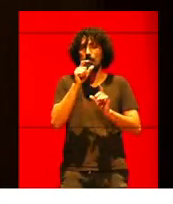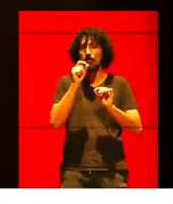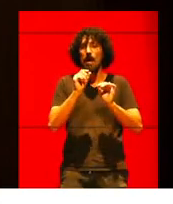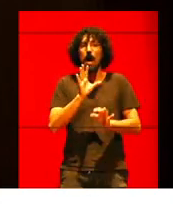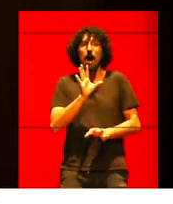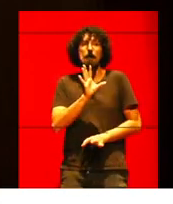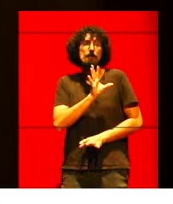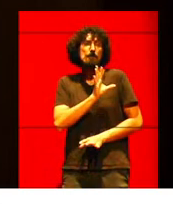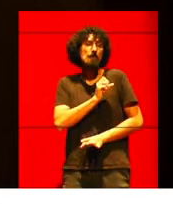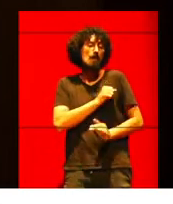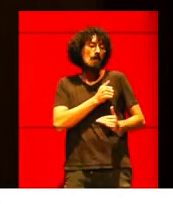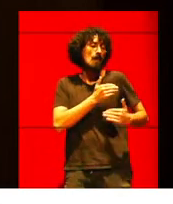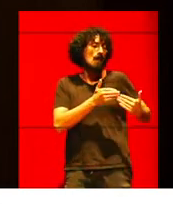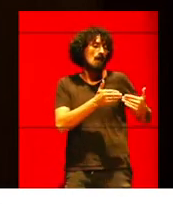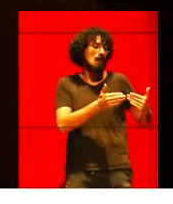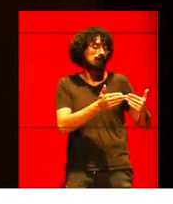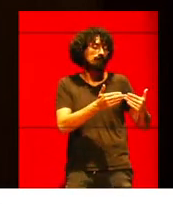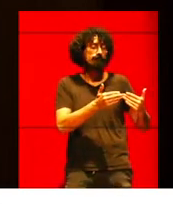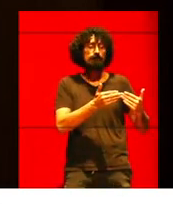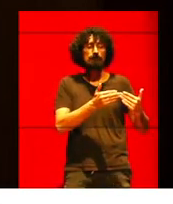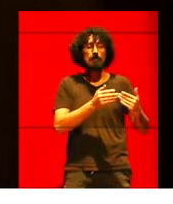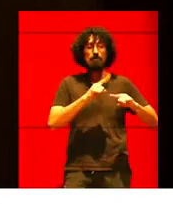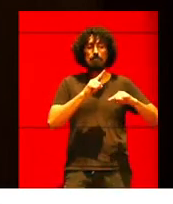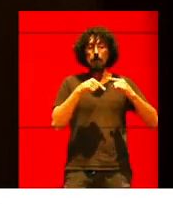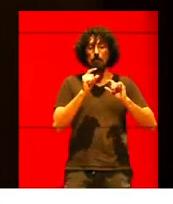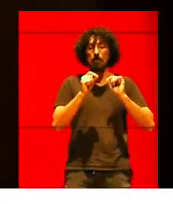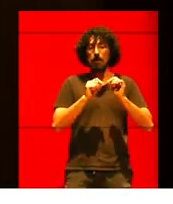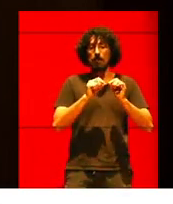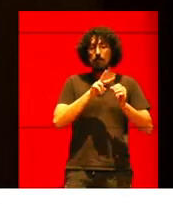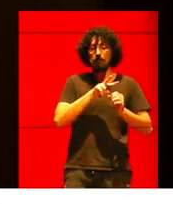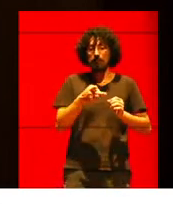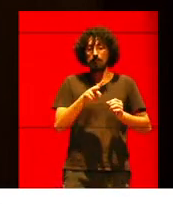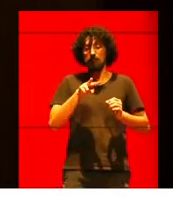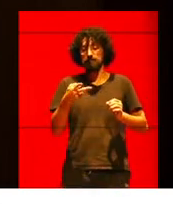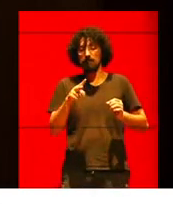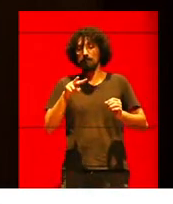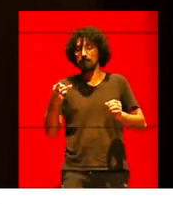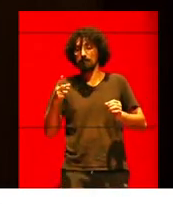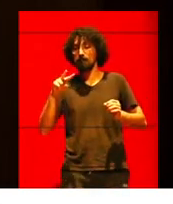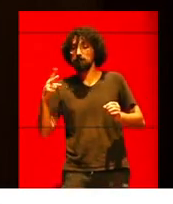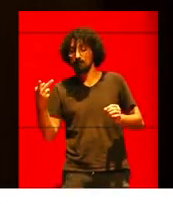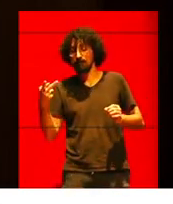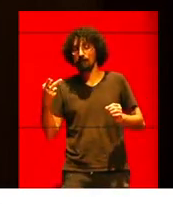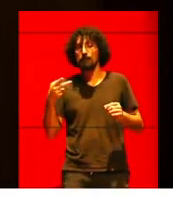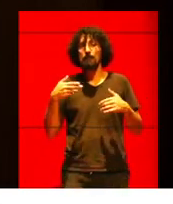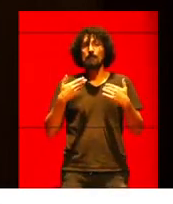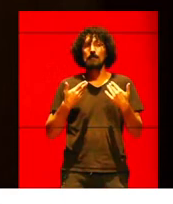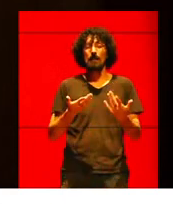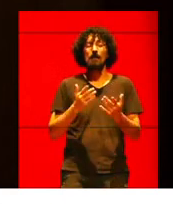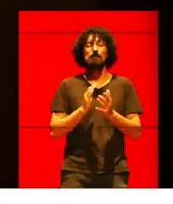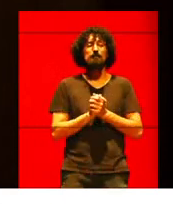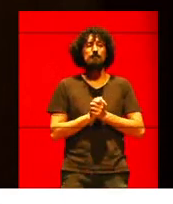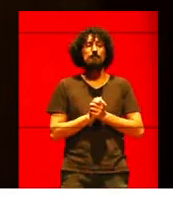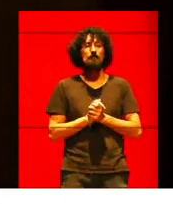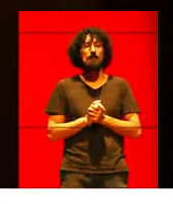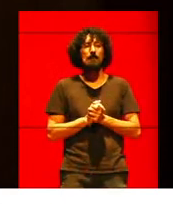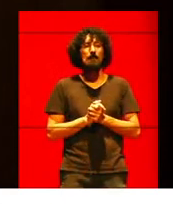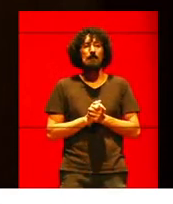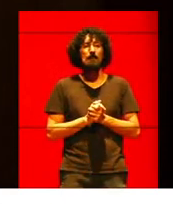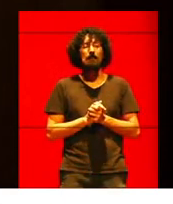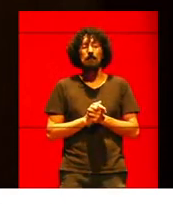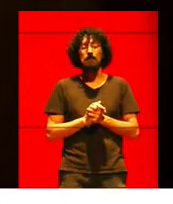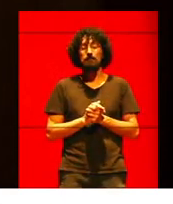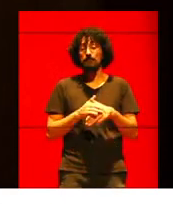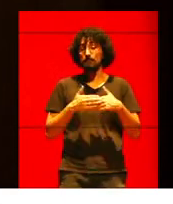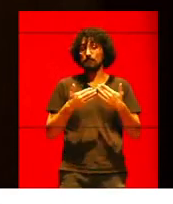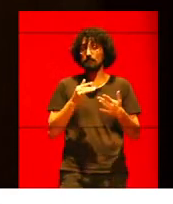Deu a flor. Sou romântico. Né? O romântico não. Ele fala, olha que linda flor. Parece um amigo meu que tá apaixonado. Ele diz, olha que linda